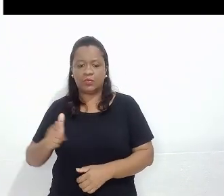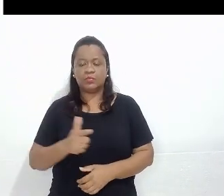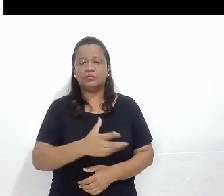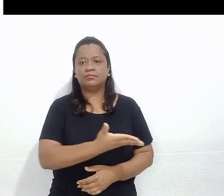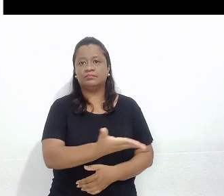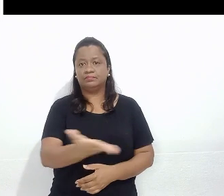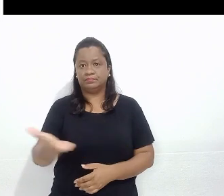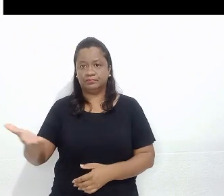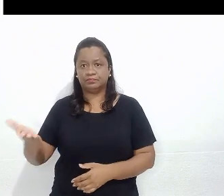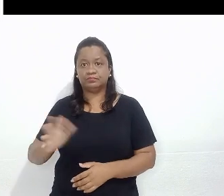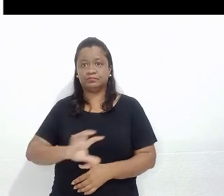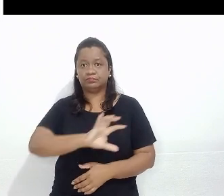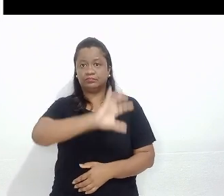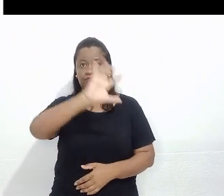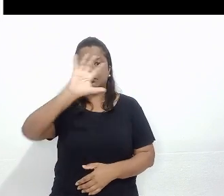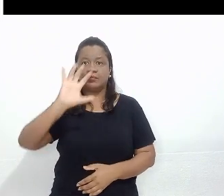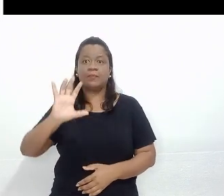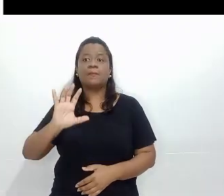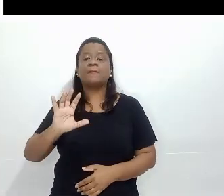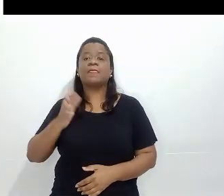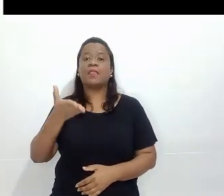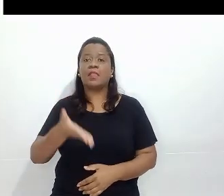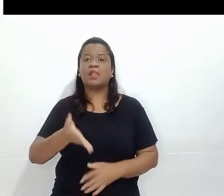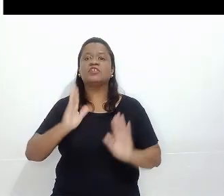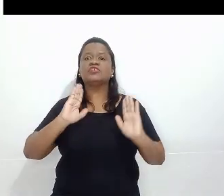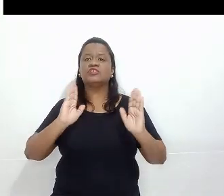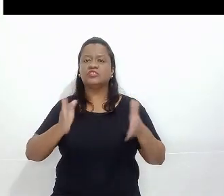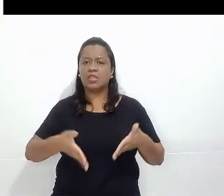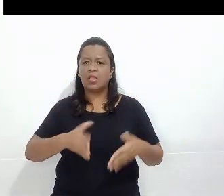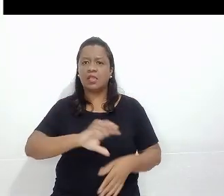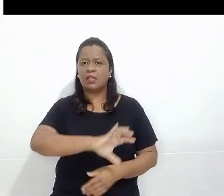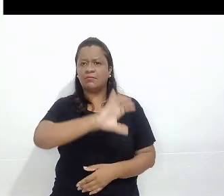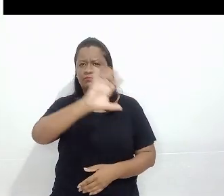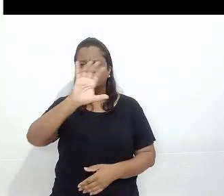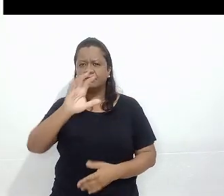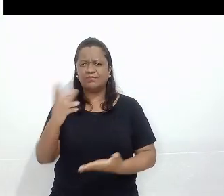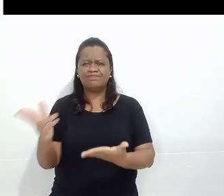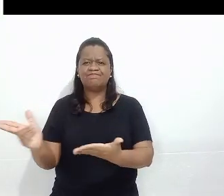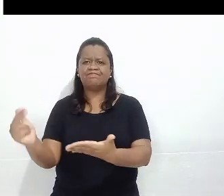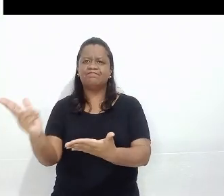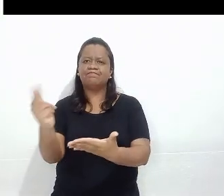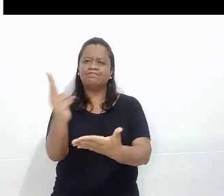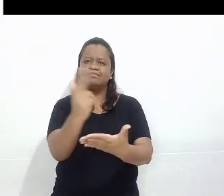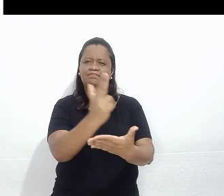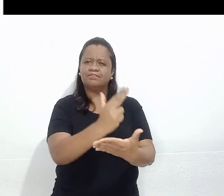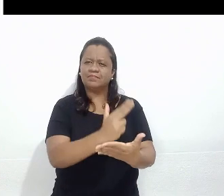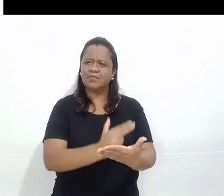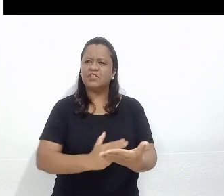outro. Esses locais aqui já estão mapeados, já está desenhadinho aqui. Isso aqui é